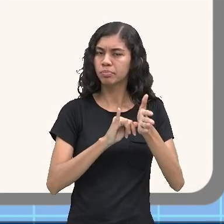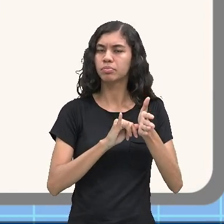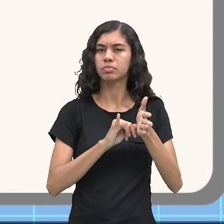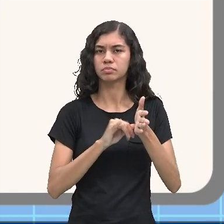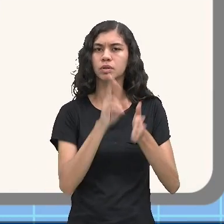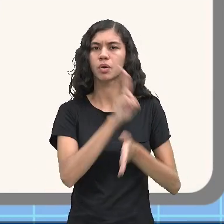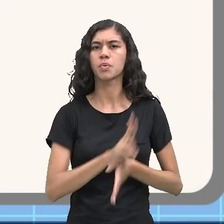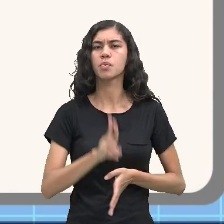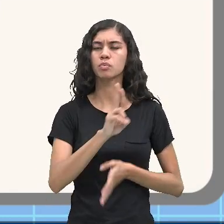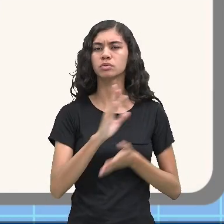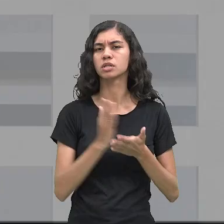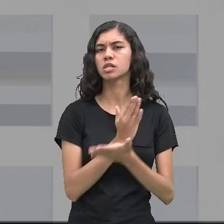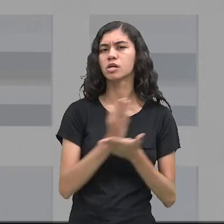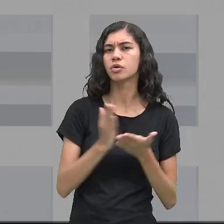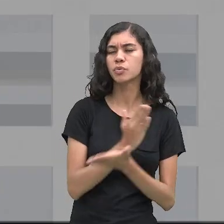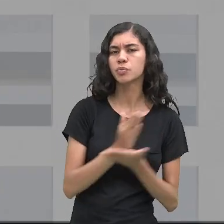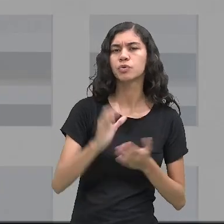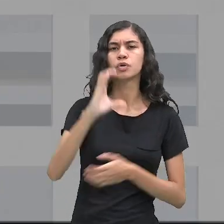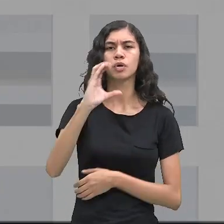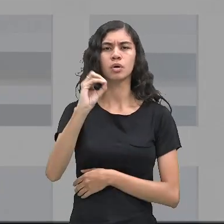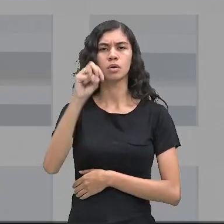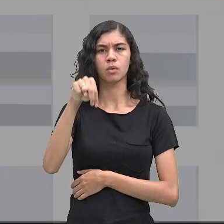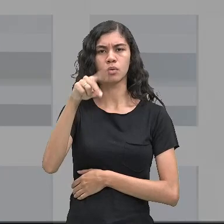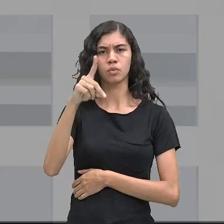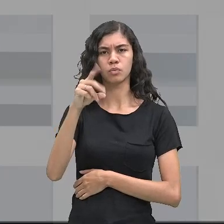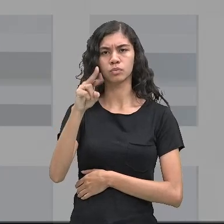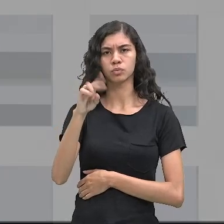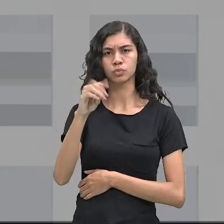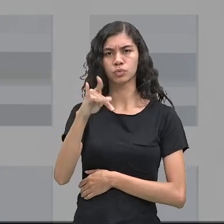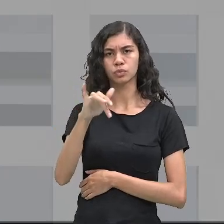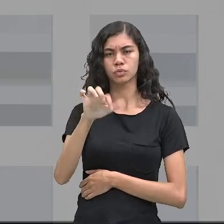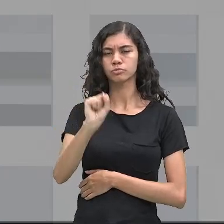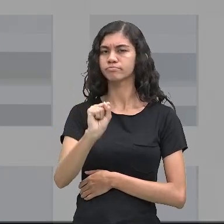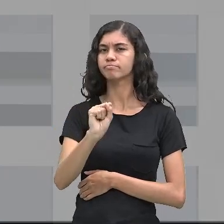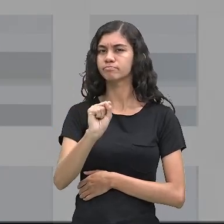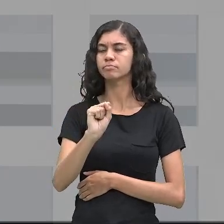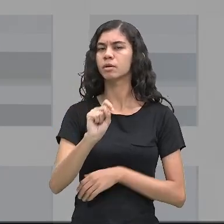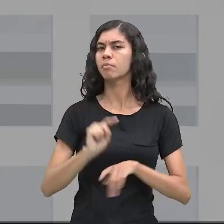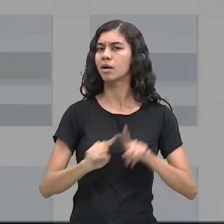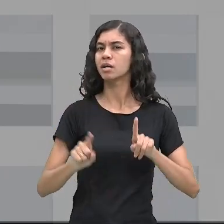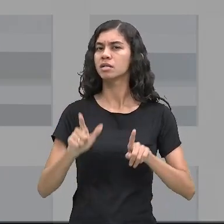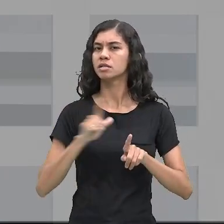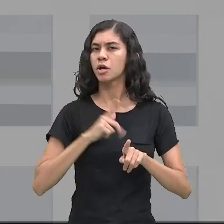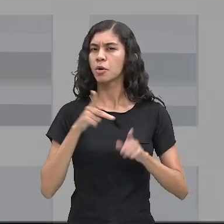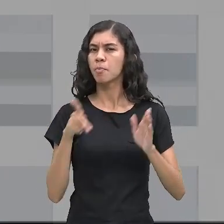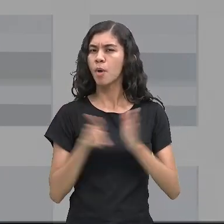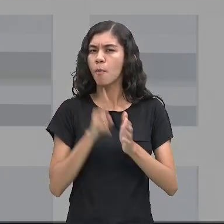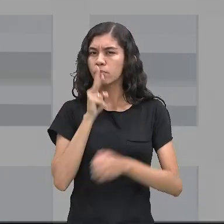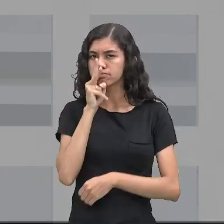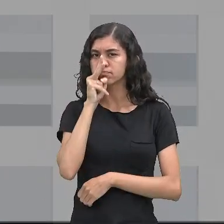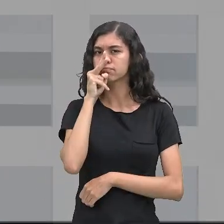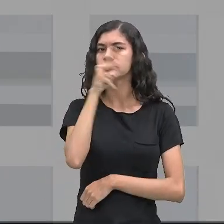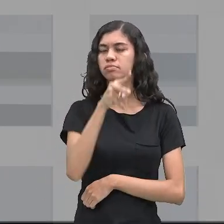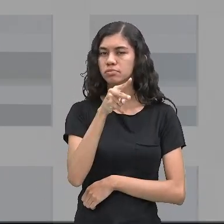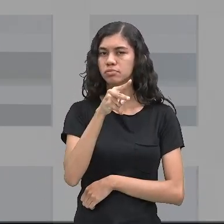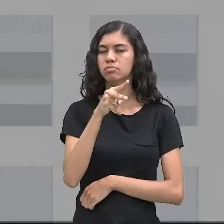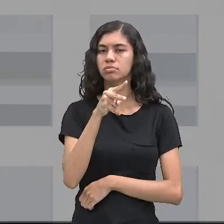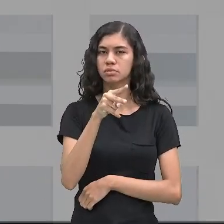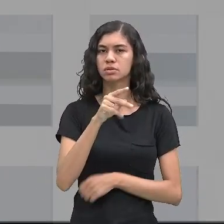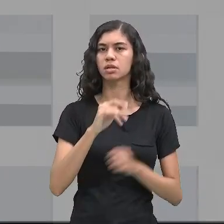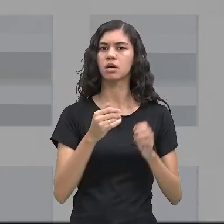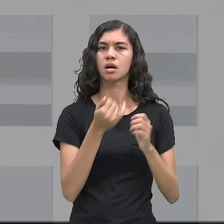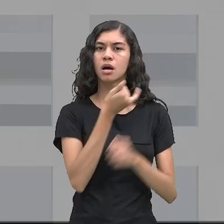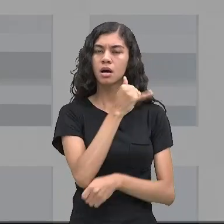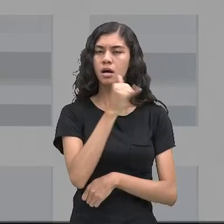alguns condutores. E esses condutores, naturalmente, eles possuem uma resistência elétrica, tá certo? Isso faz com que